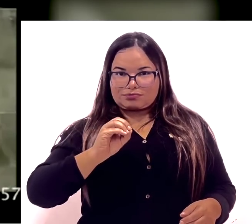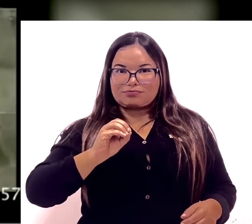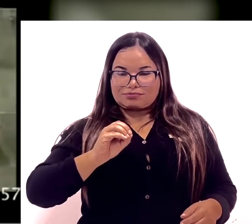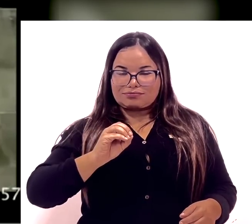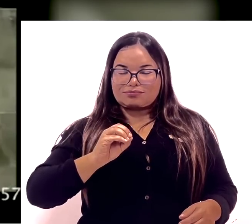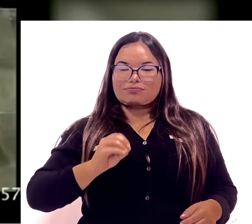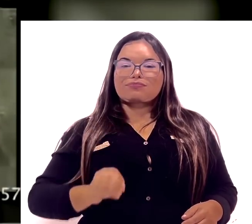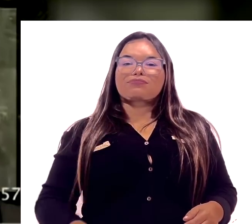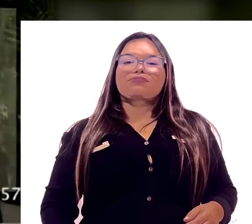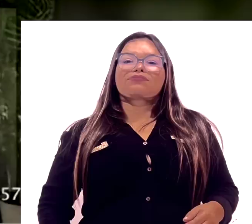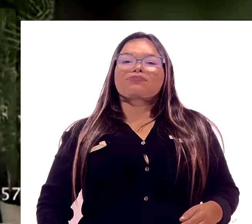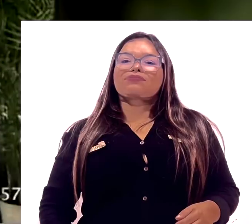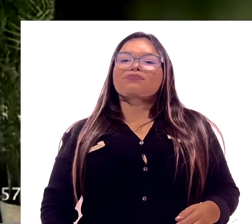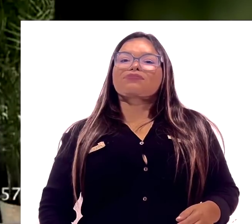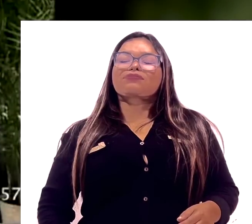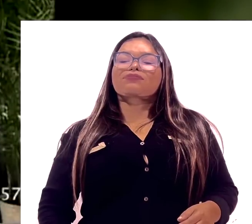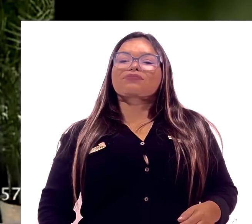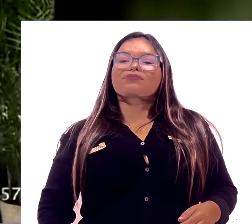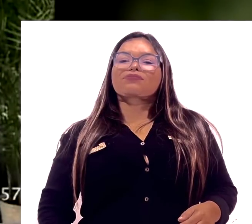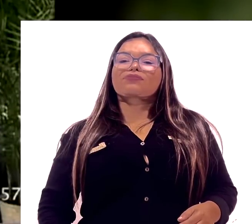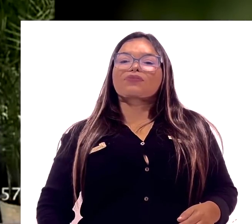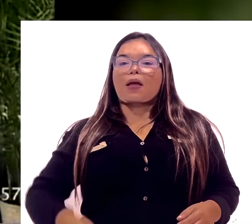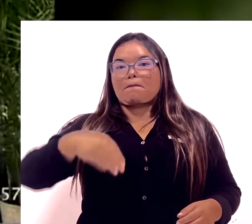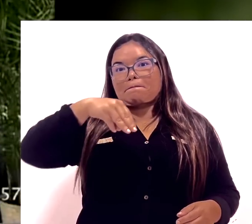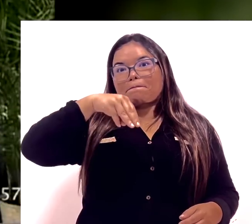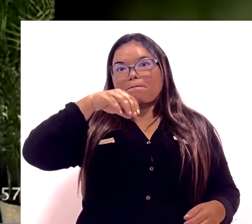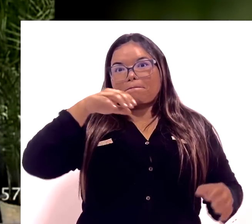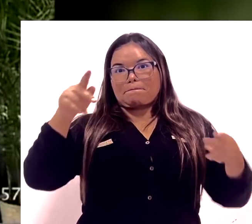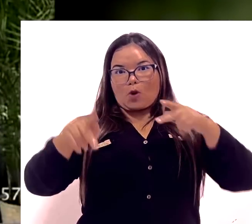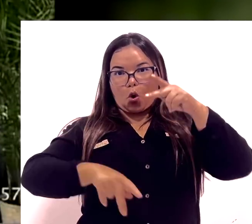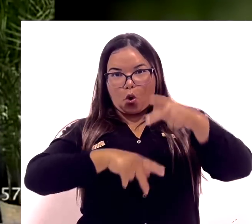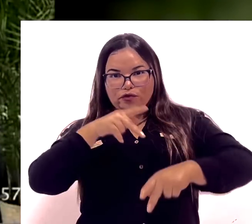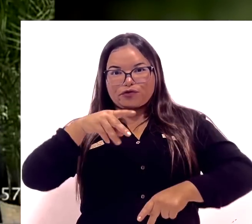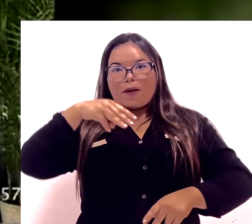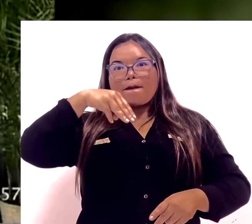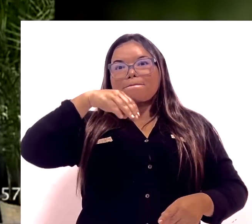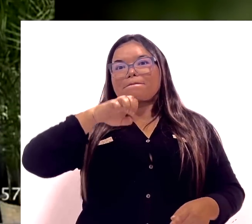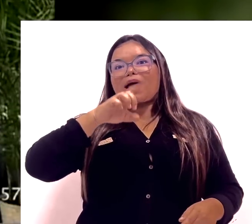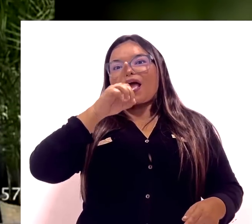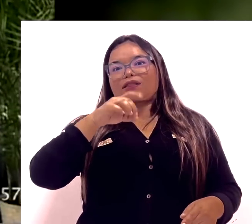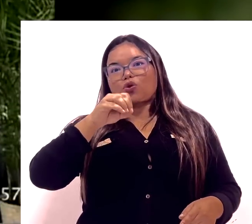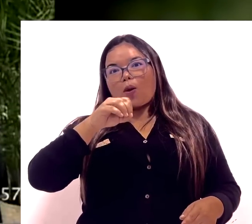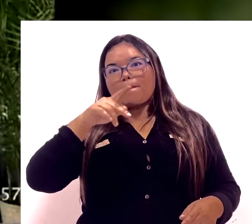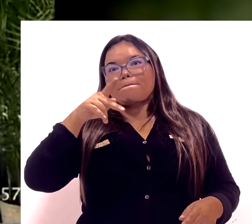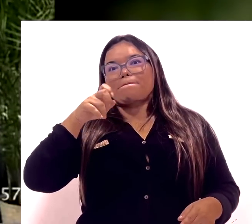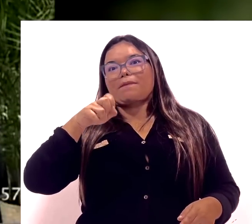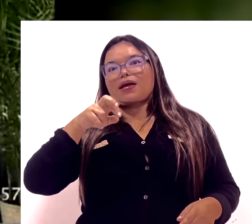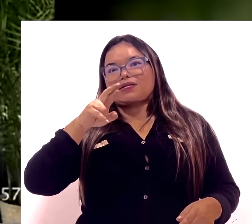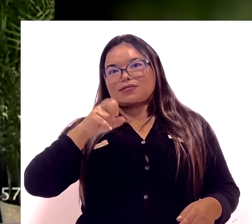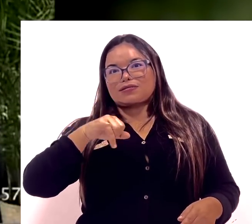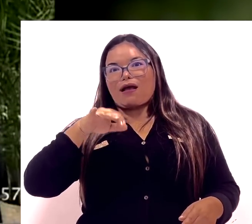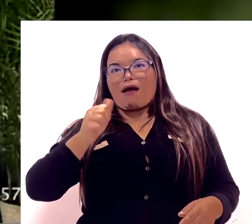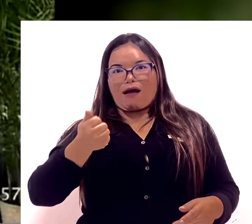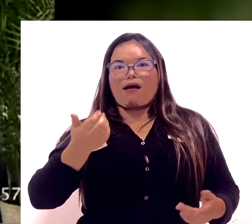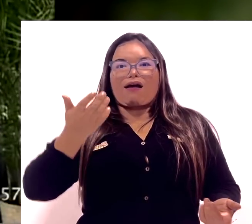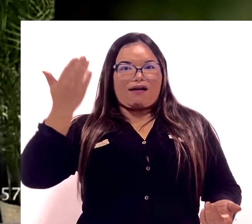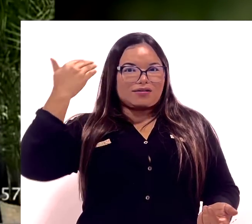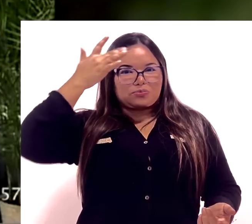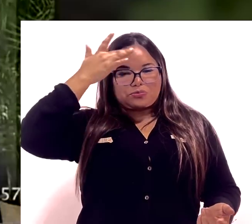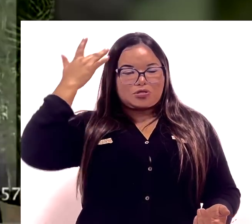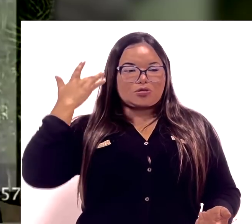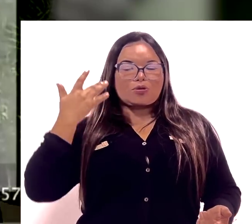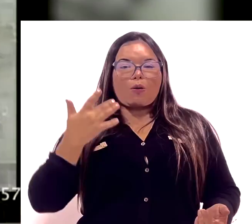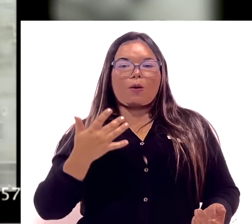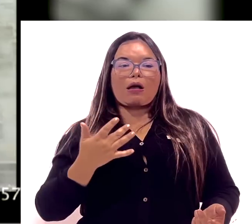estão dizendo que eram os medos e persas. Os reformadores não tinham rodeios de palavras. Eles disseram tudo e colocaram